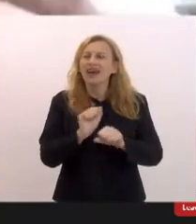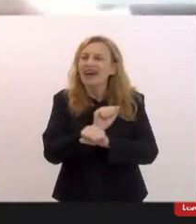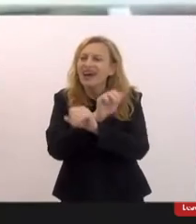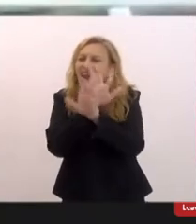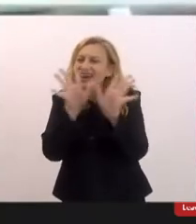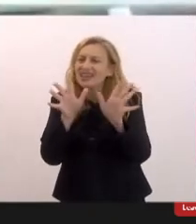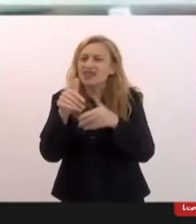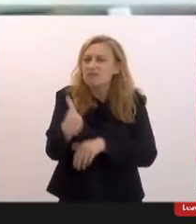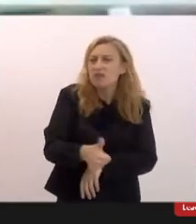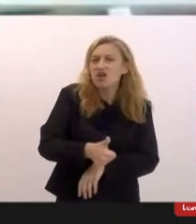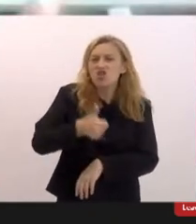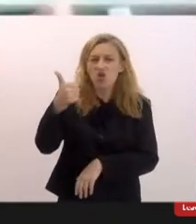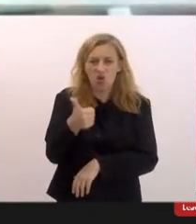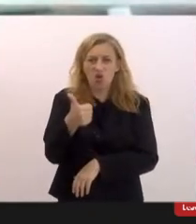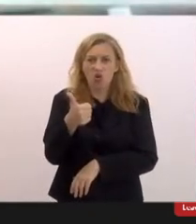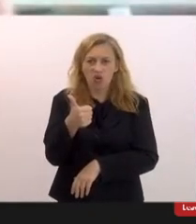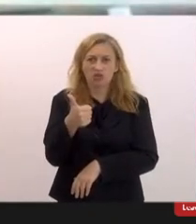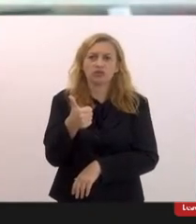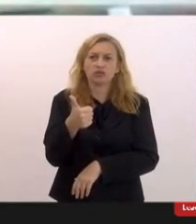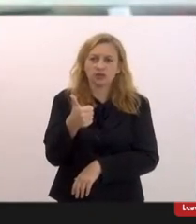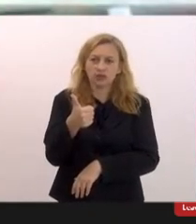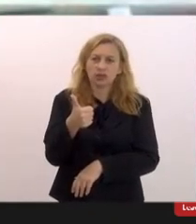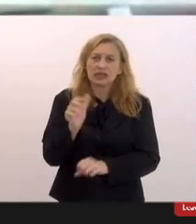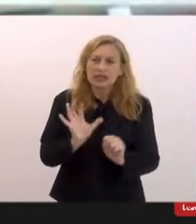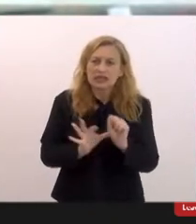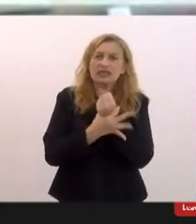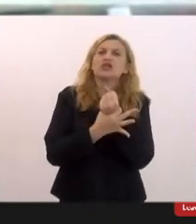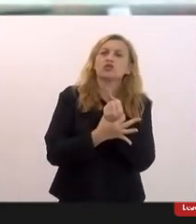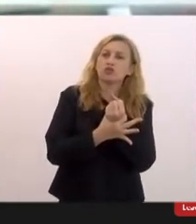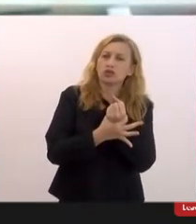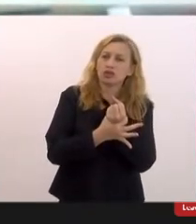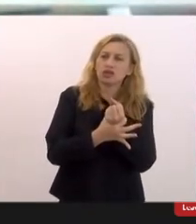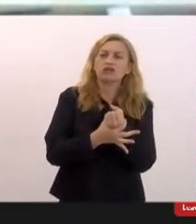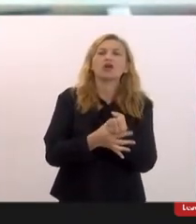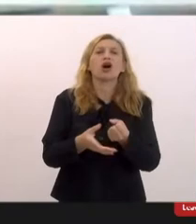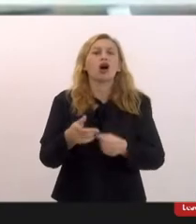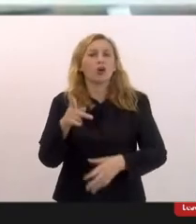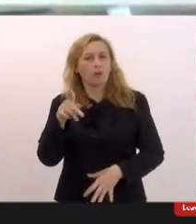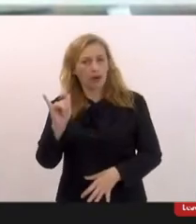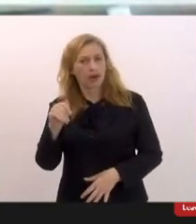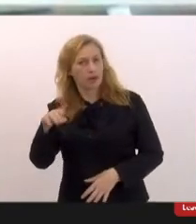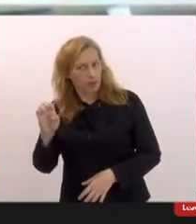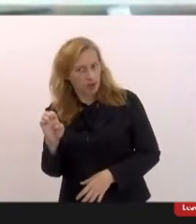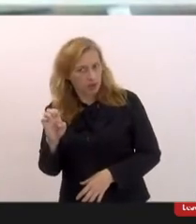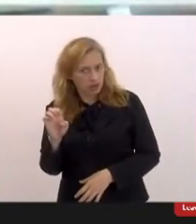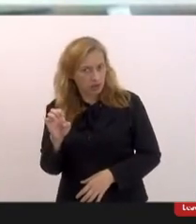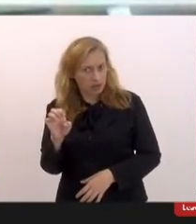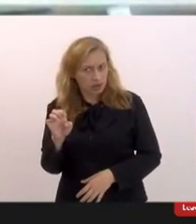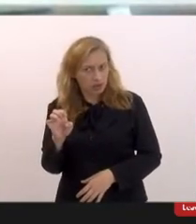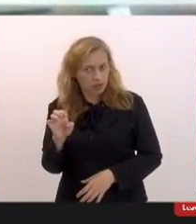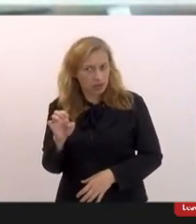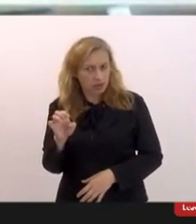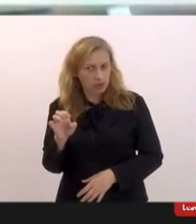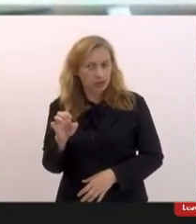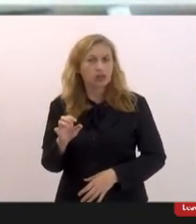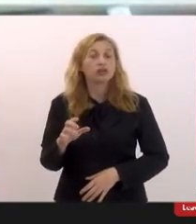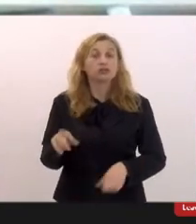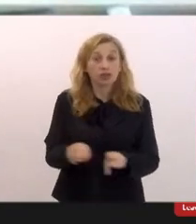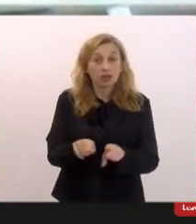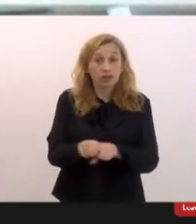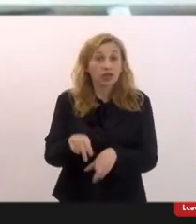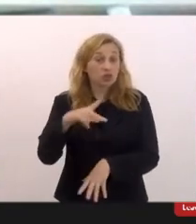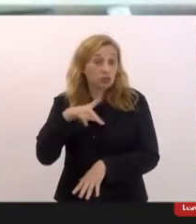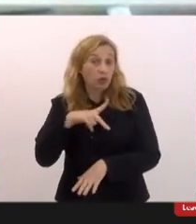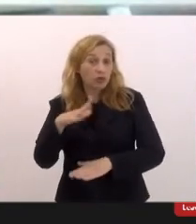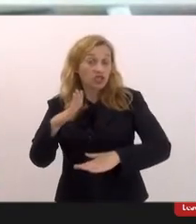transparência dará maior segurança aos responsáveis e, logicamente, às próprias crianças